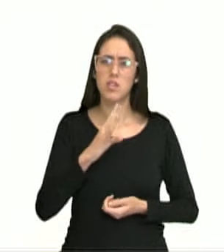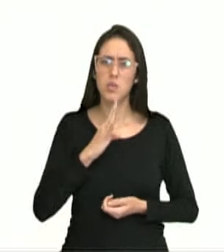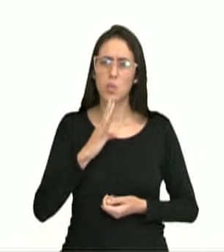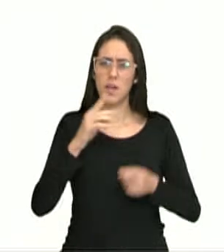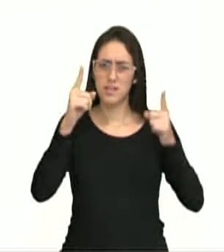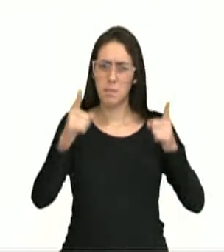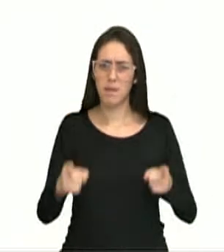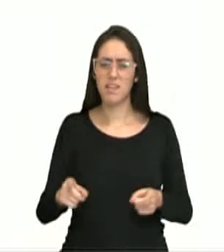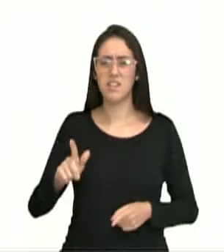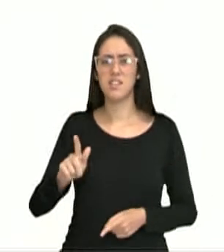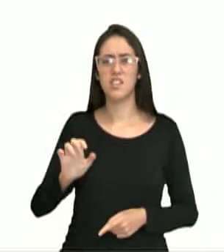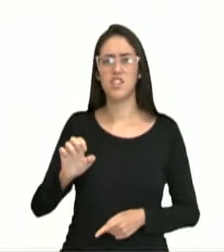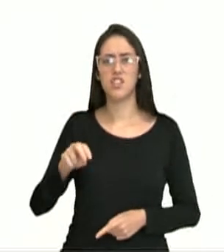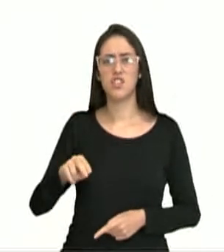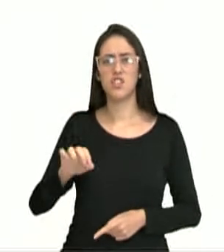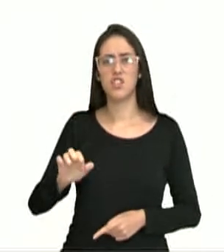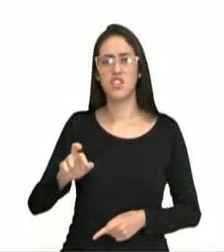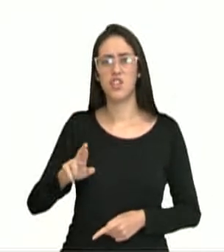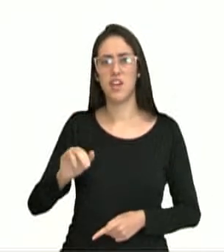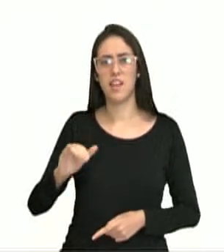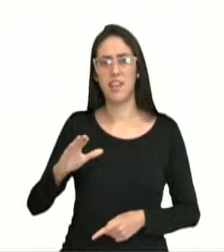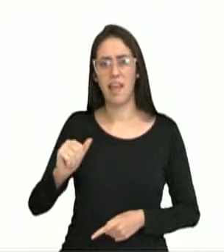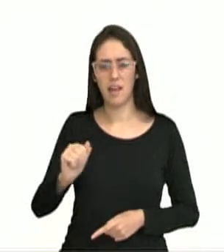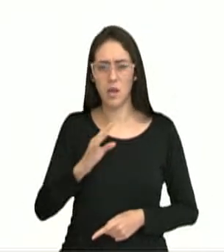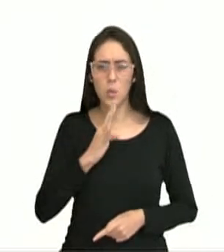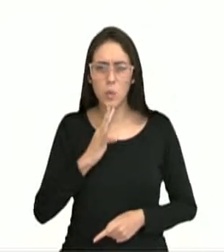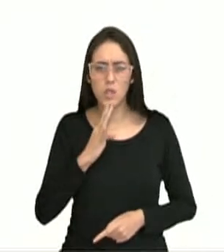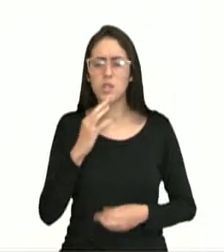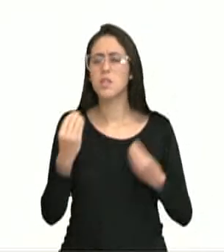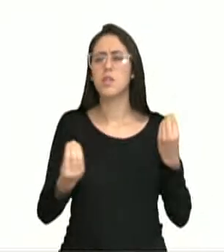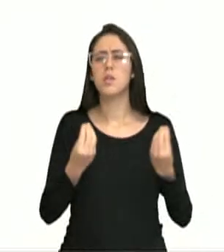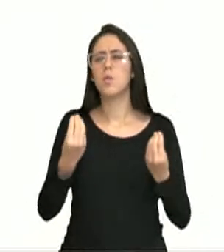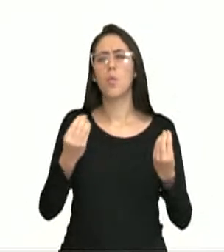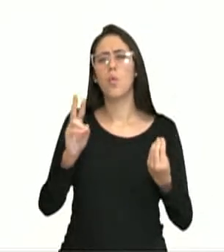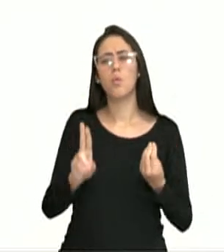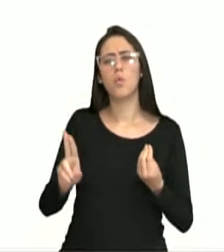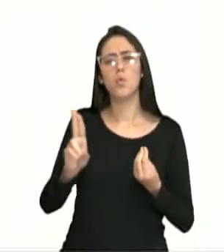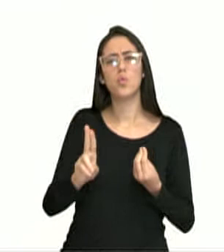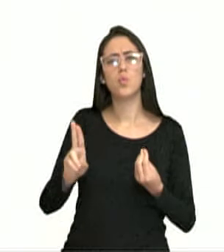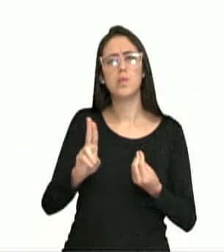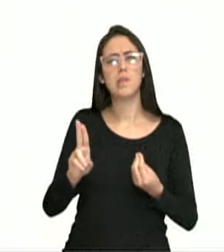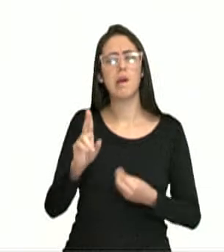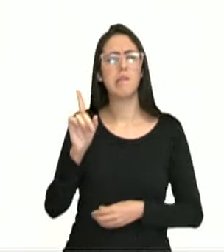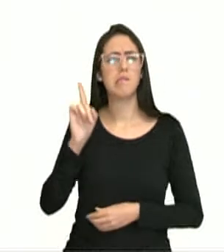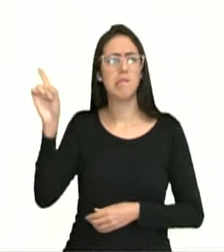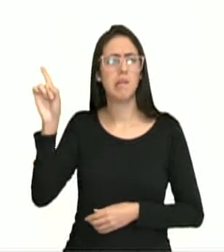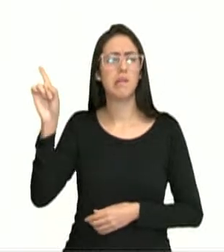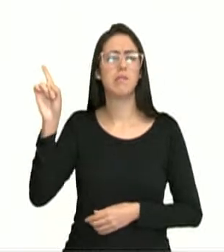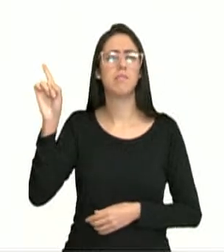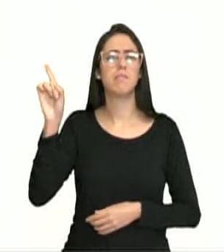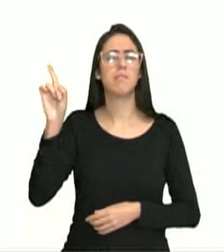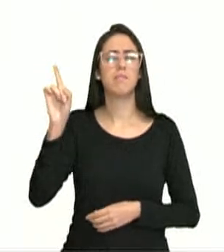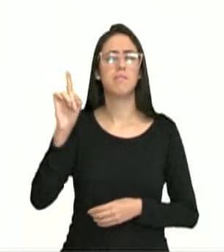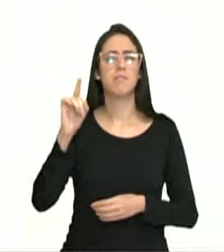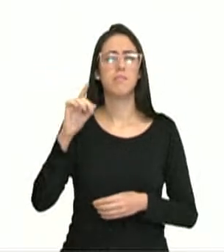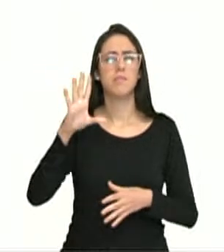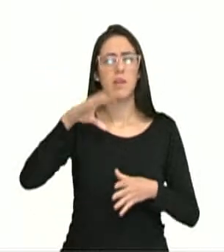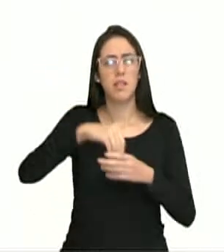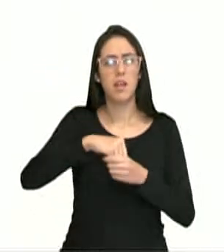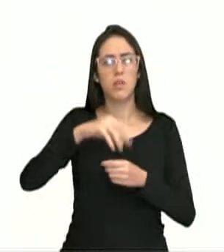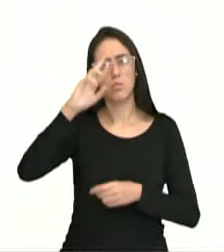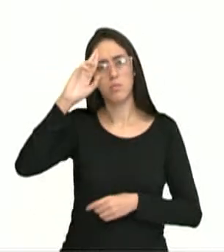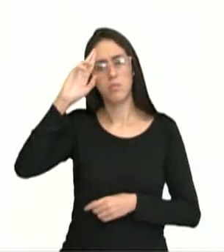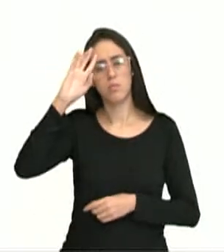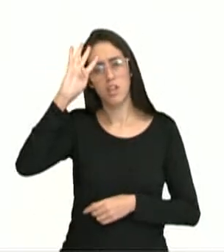matriz genérica? Sim. Como podemos aplicar a representação genérica de uma matriz na resolução